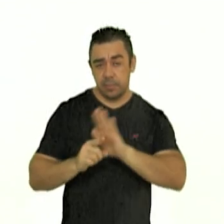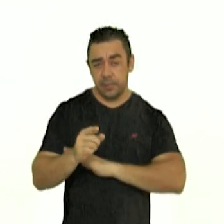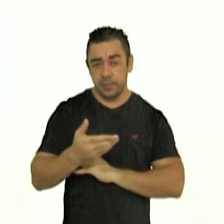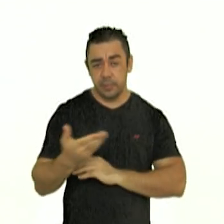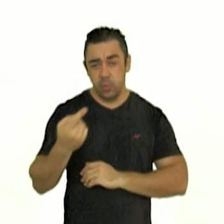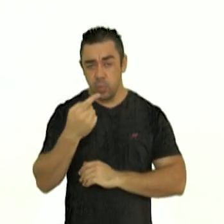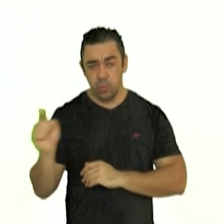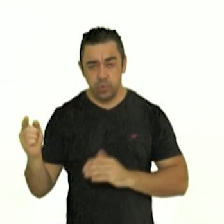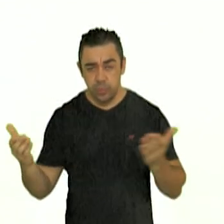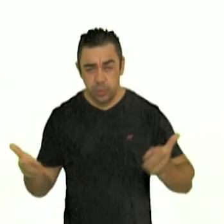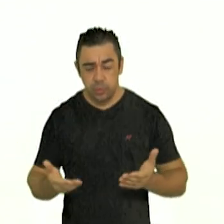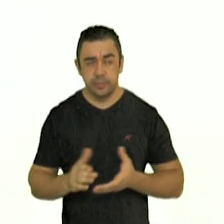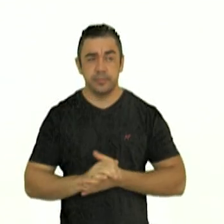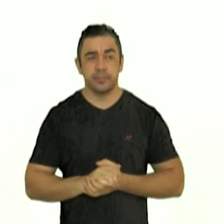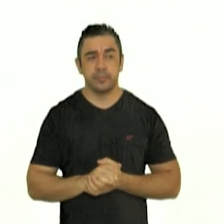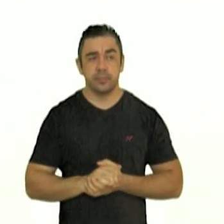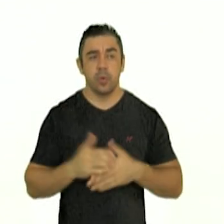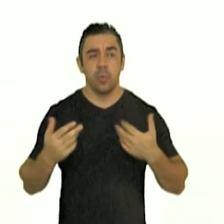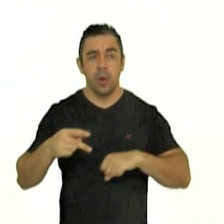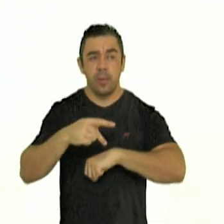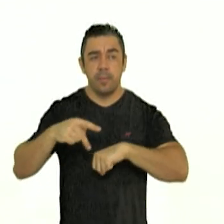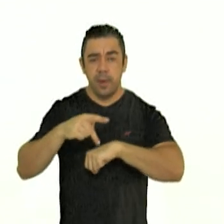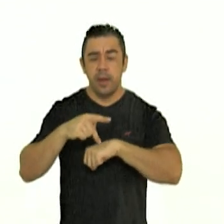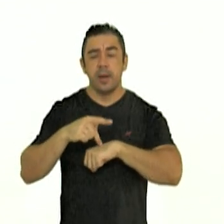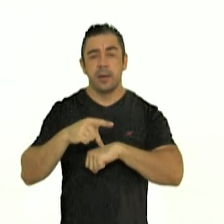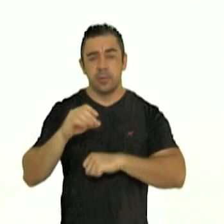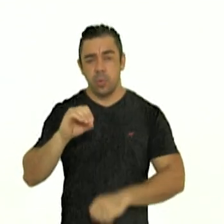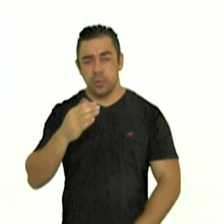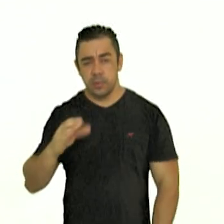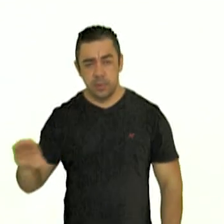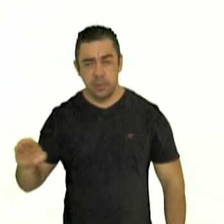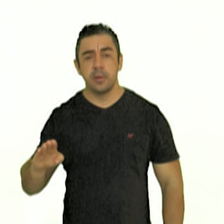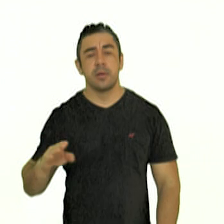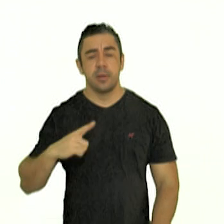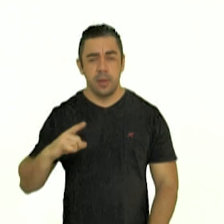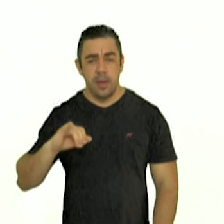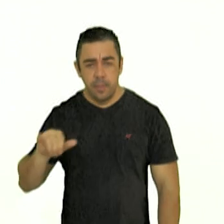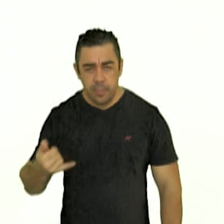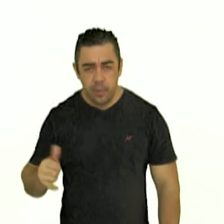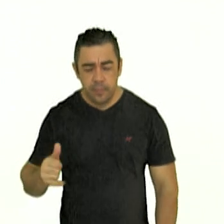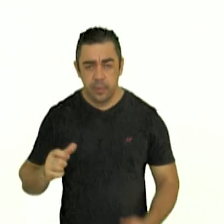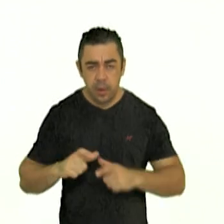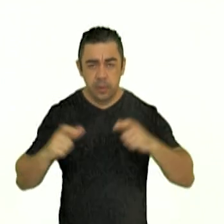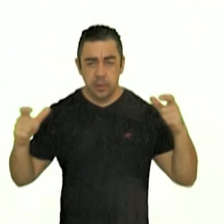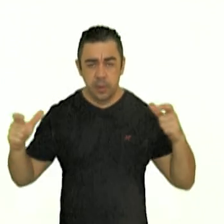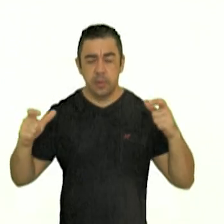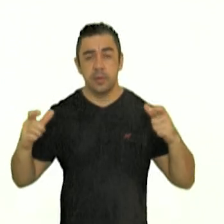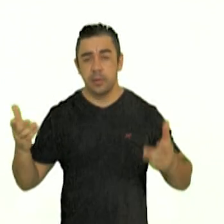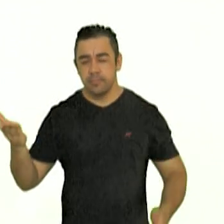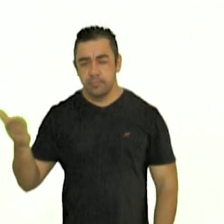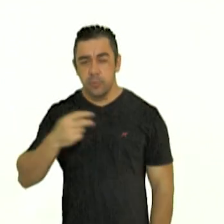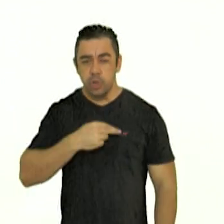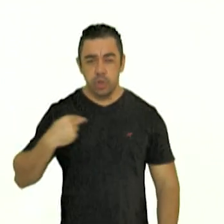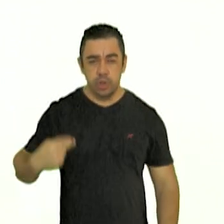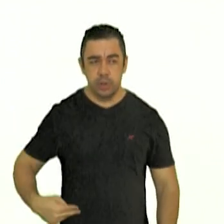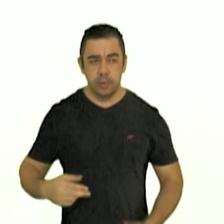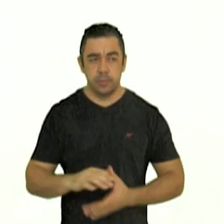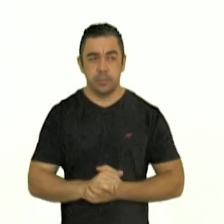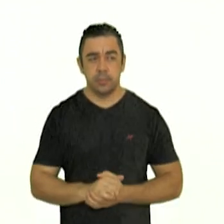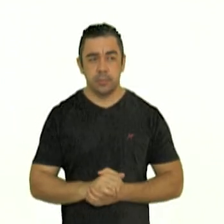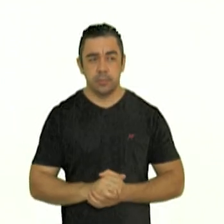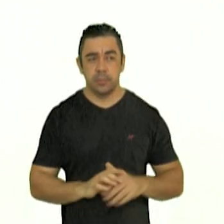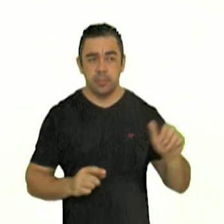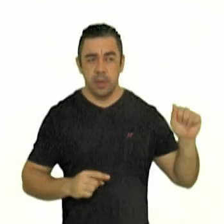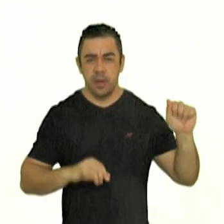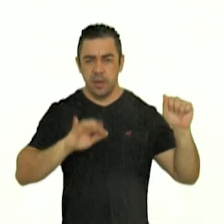e último quiz, então, da aula de hoje, aí, o país da Oceania que se beneficiou do crescimento econômico acelerado da China.